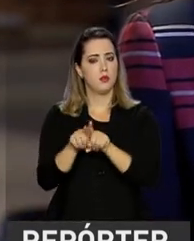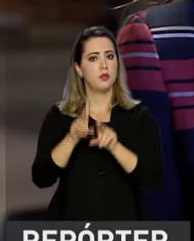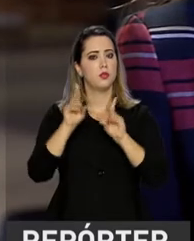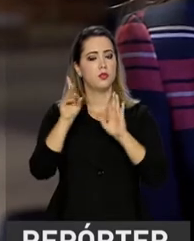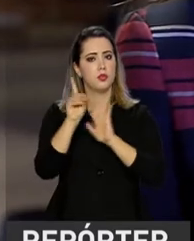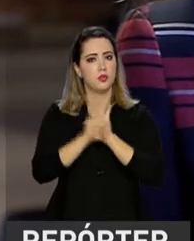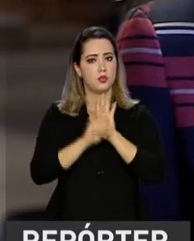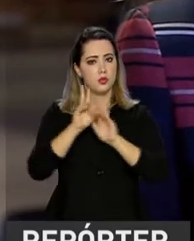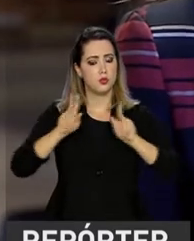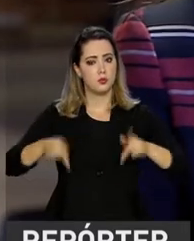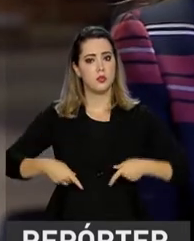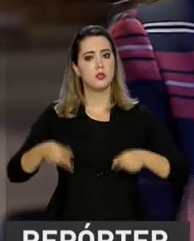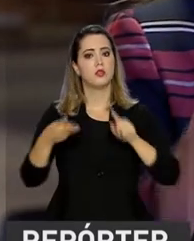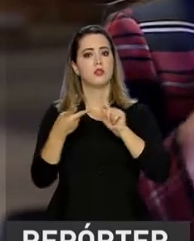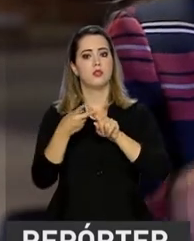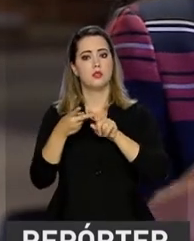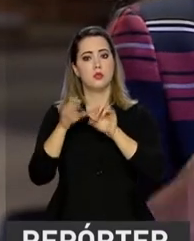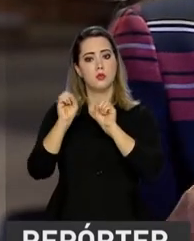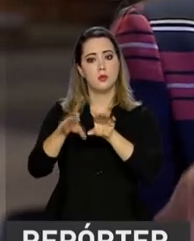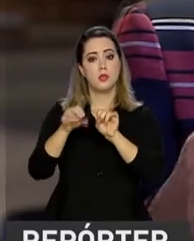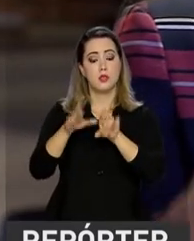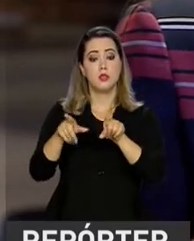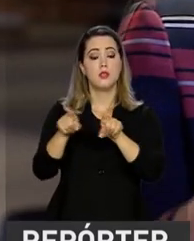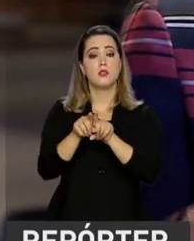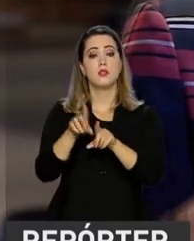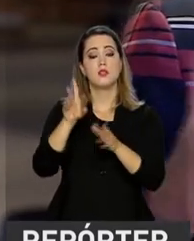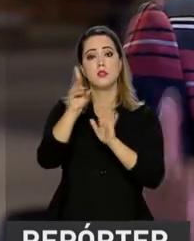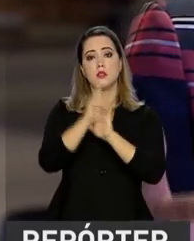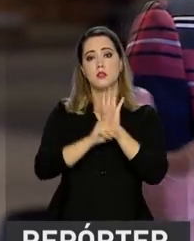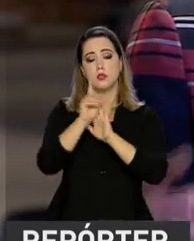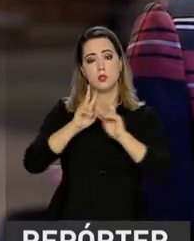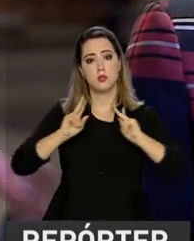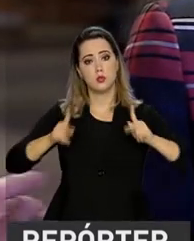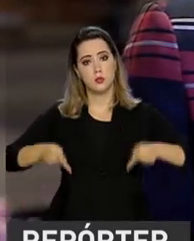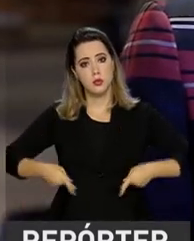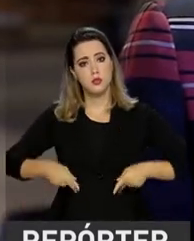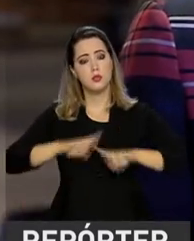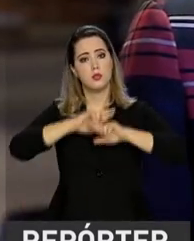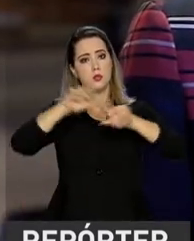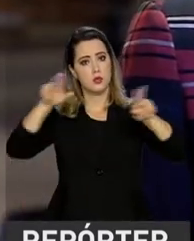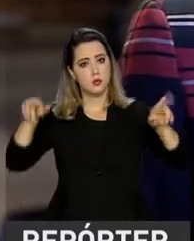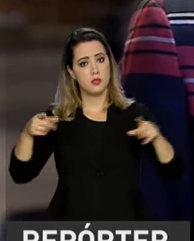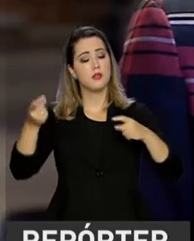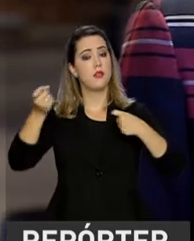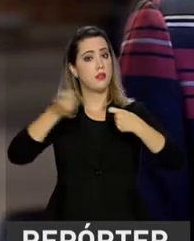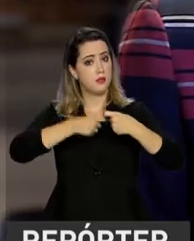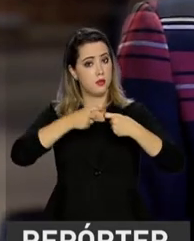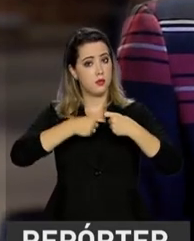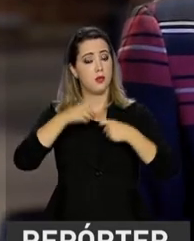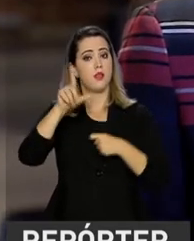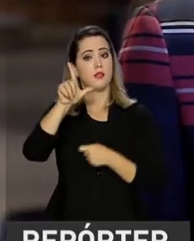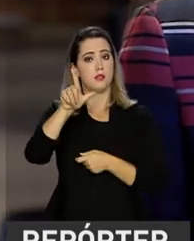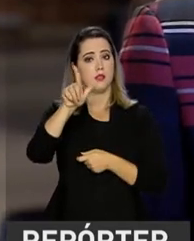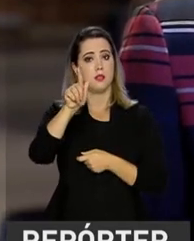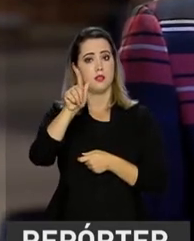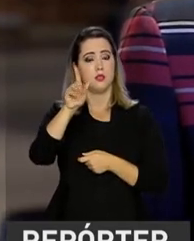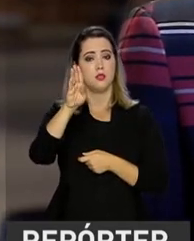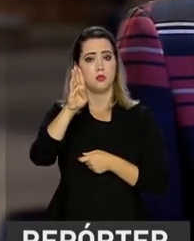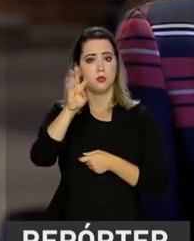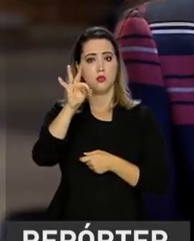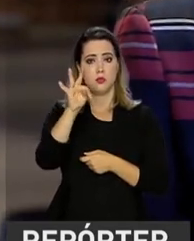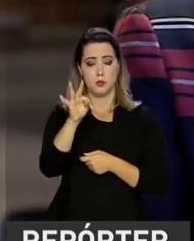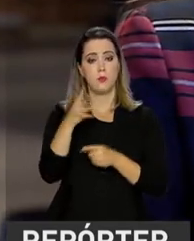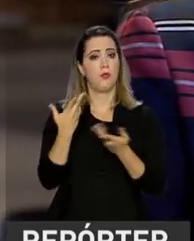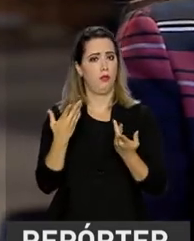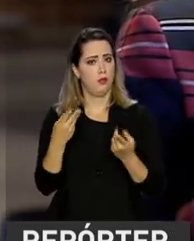promoção e educação em direitos humanos e no que se refere à pauta lgbt da diversidade sexual com relação à área da proteção e defesa